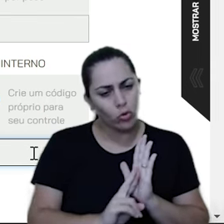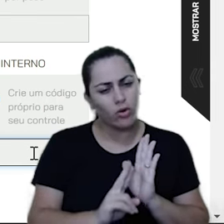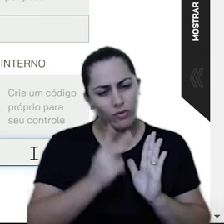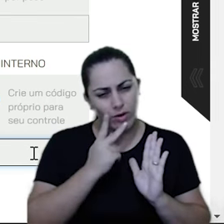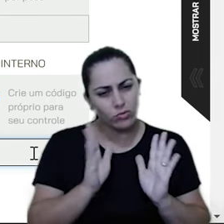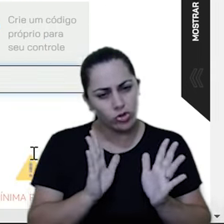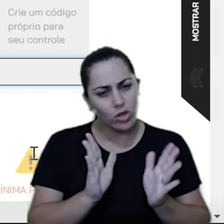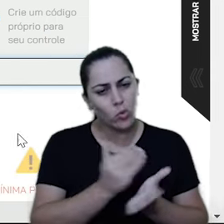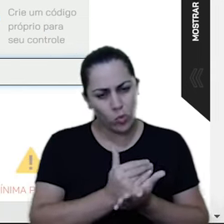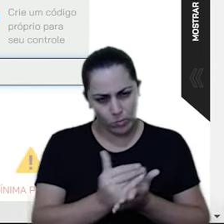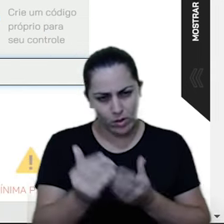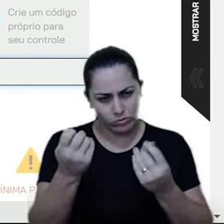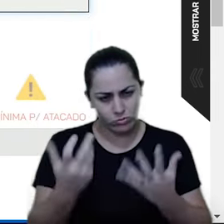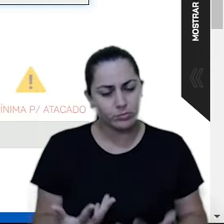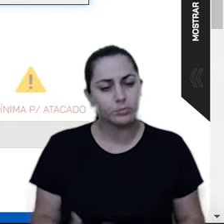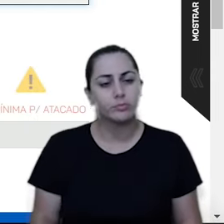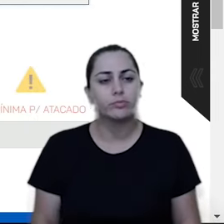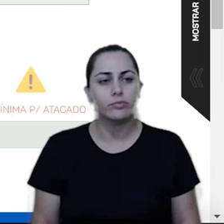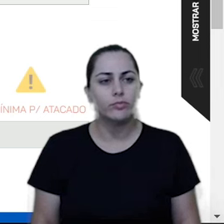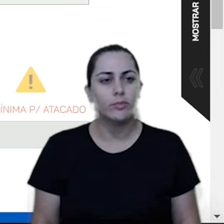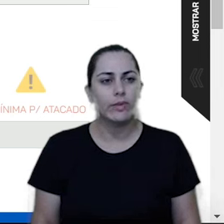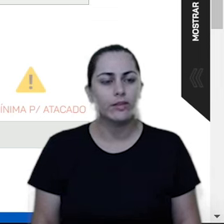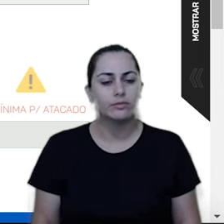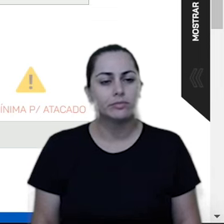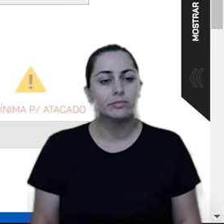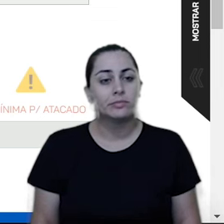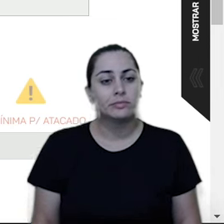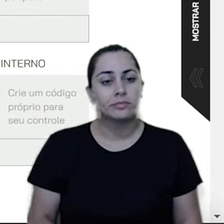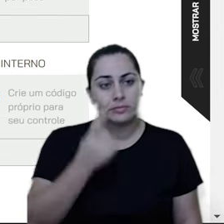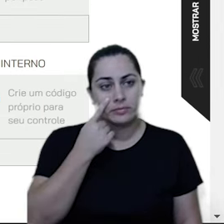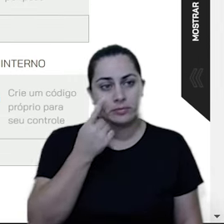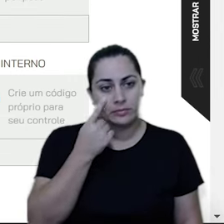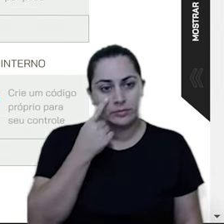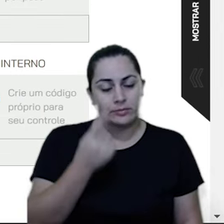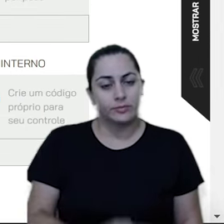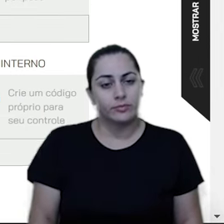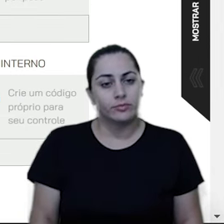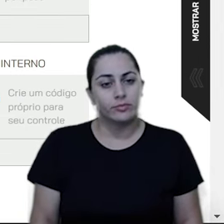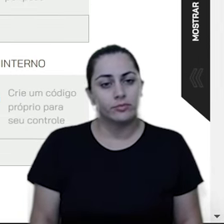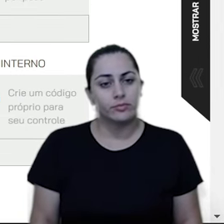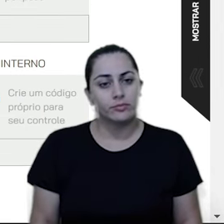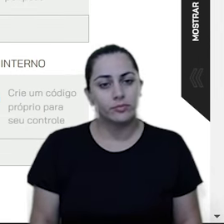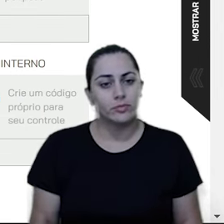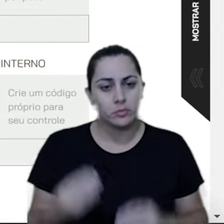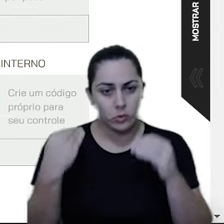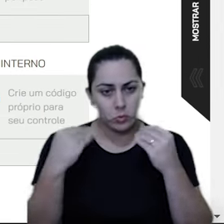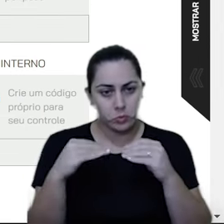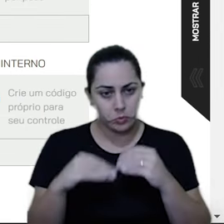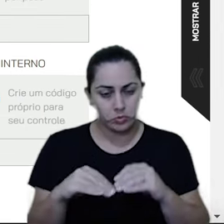falou Bem dito lá no começo então eu venho aqui ó Isso